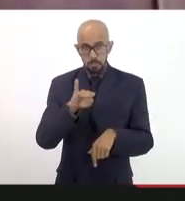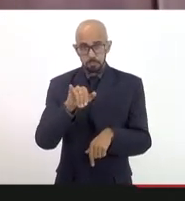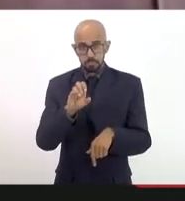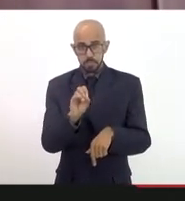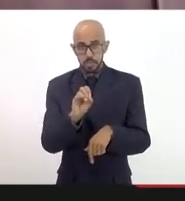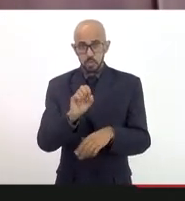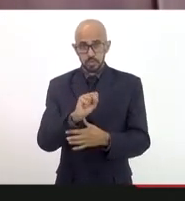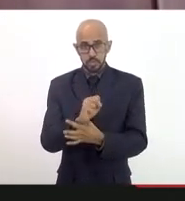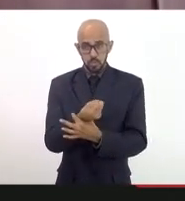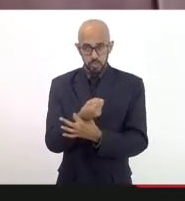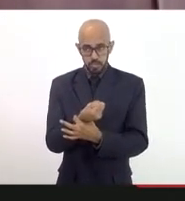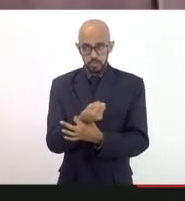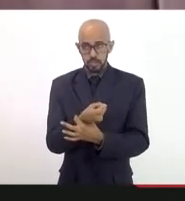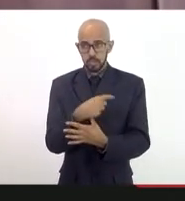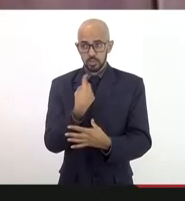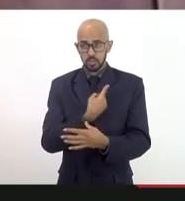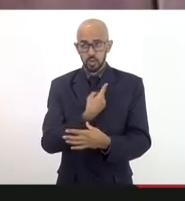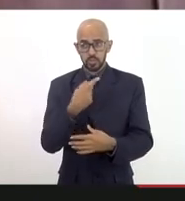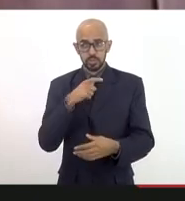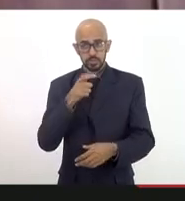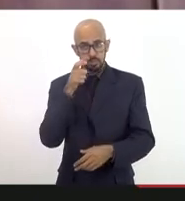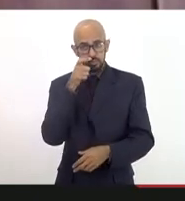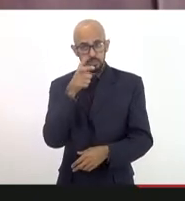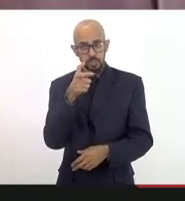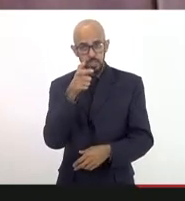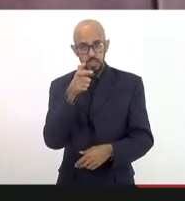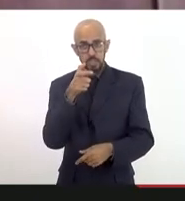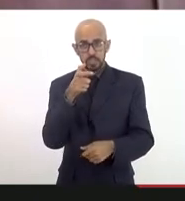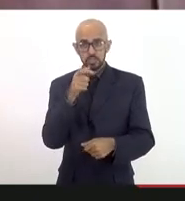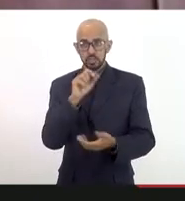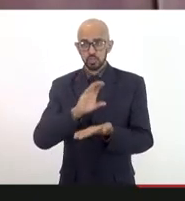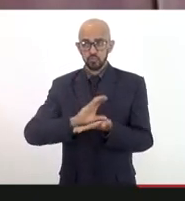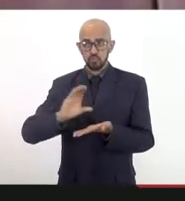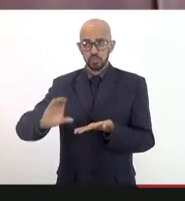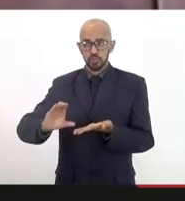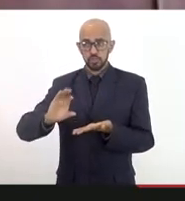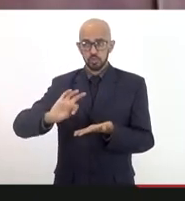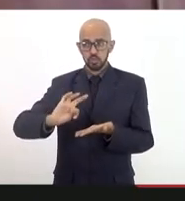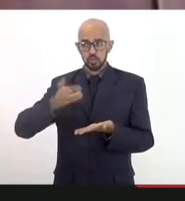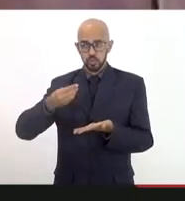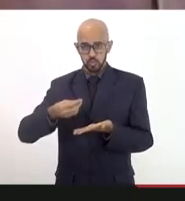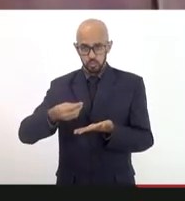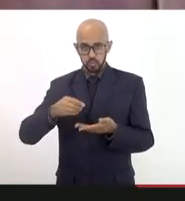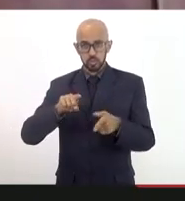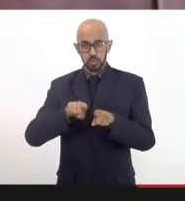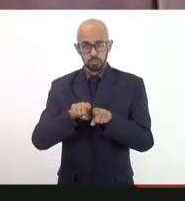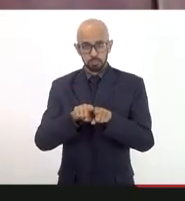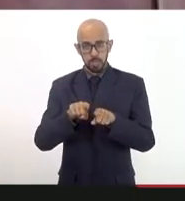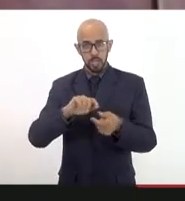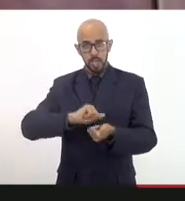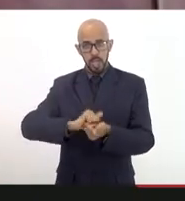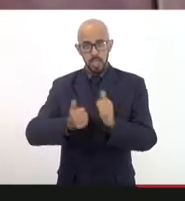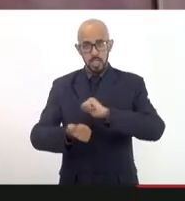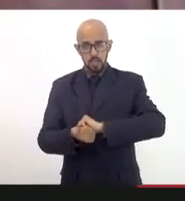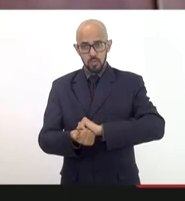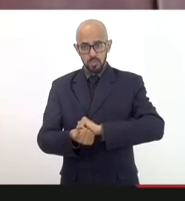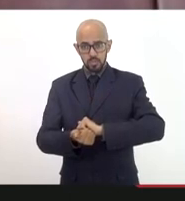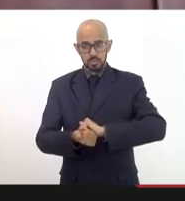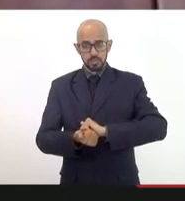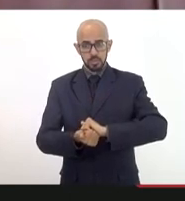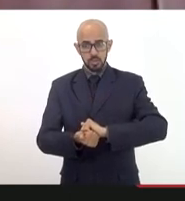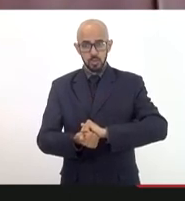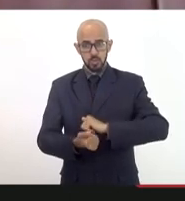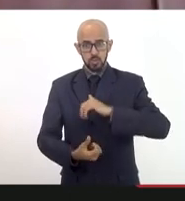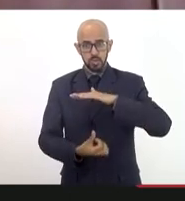gente pretende investir em todos, né? A biossegurança e adequação, não só das unidades de saúde,